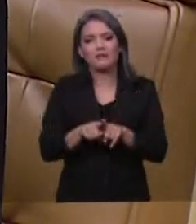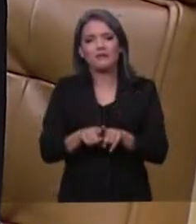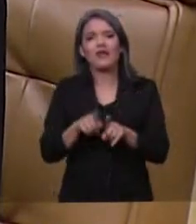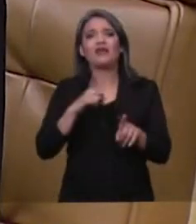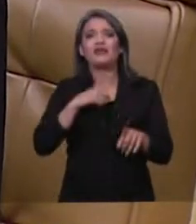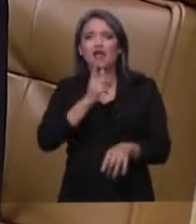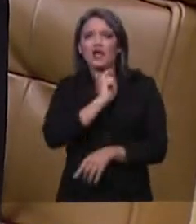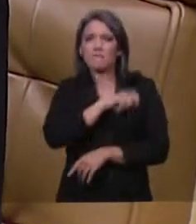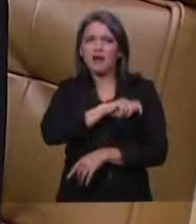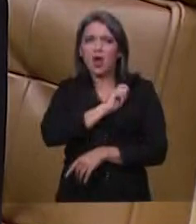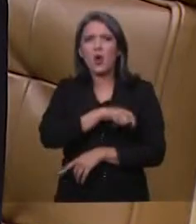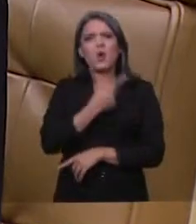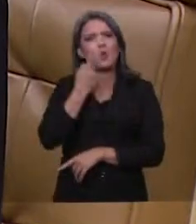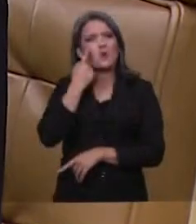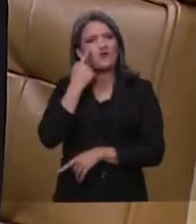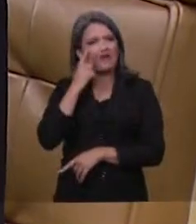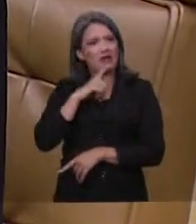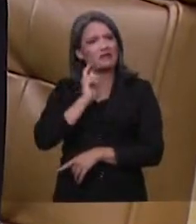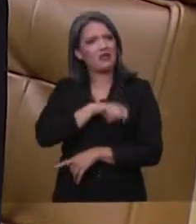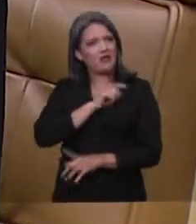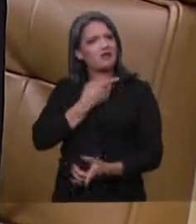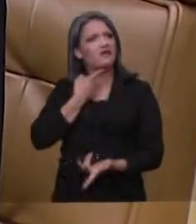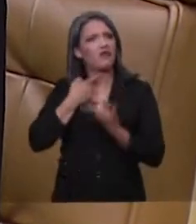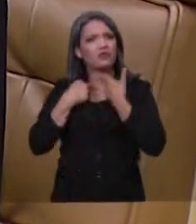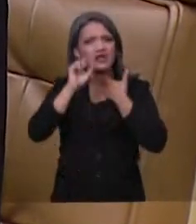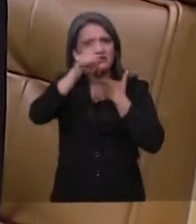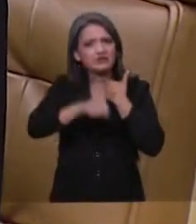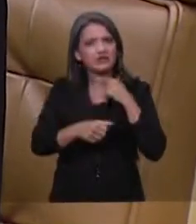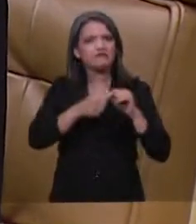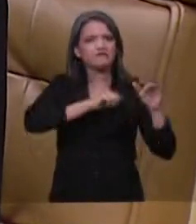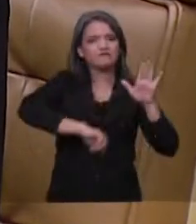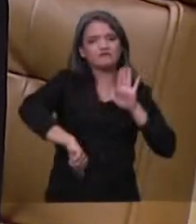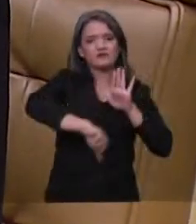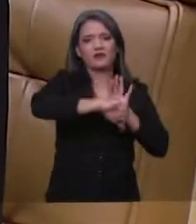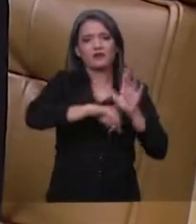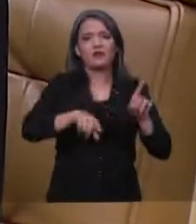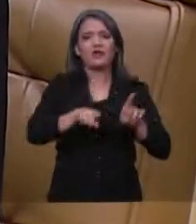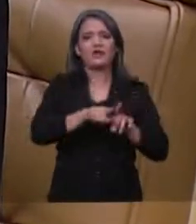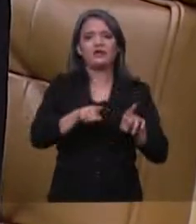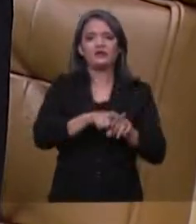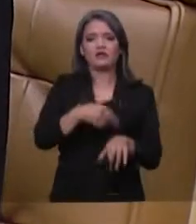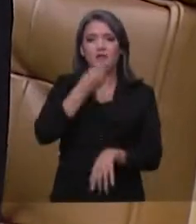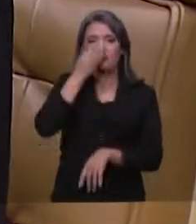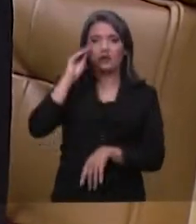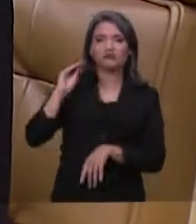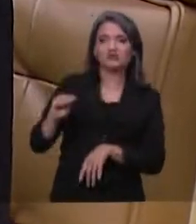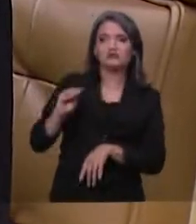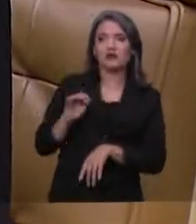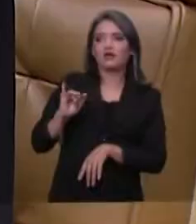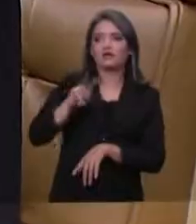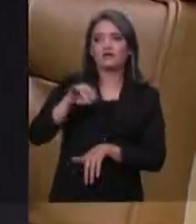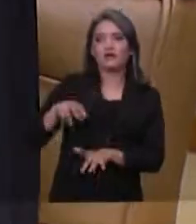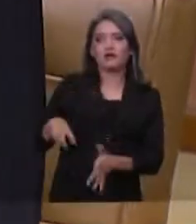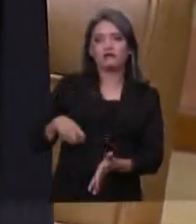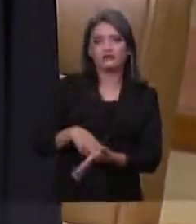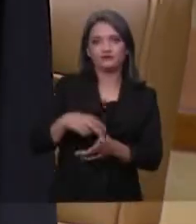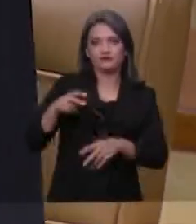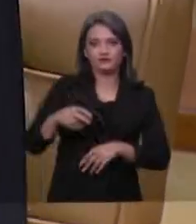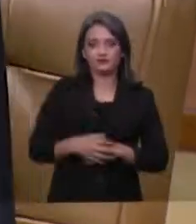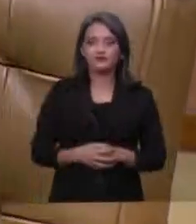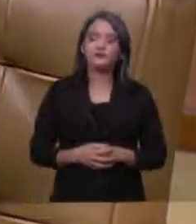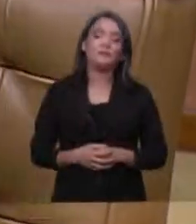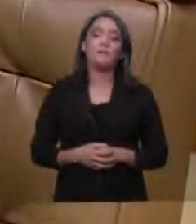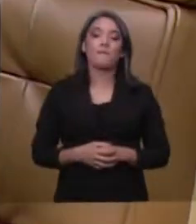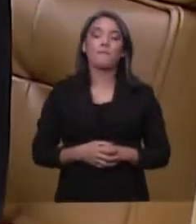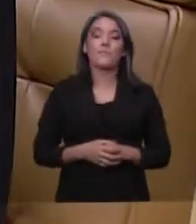dolo intenso de praticar a conduta criminosa e o desprezo quanto à eventual persecução penal. Na